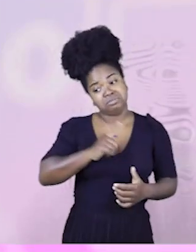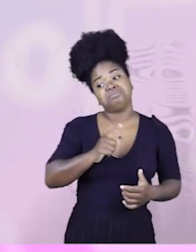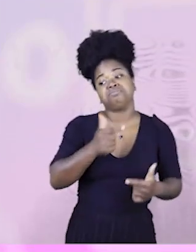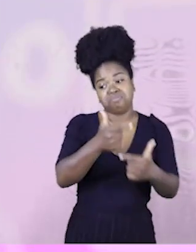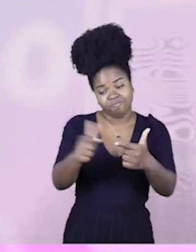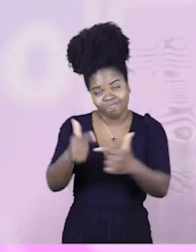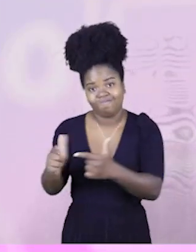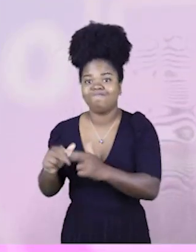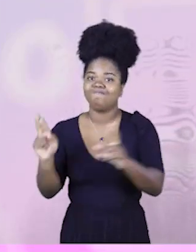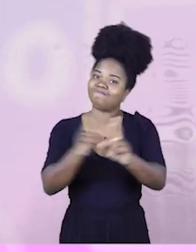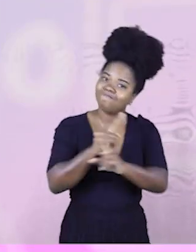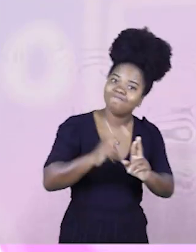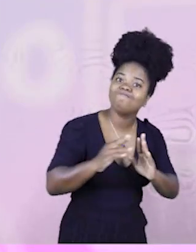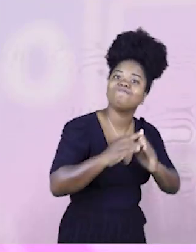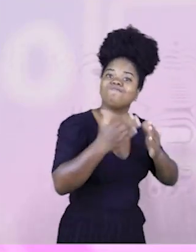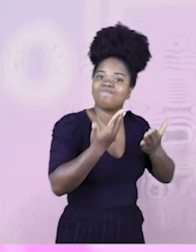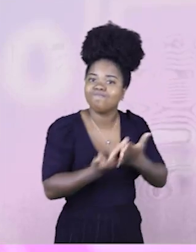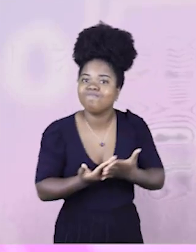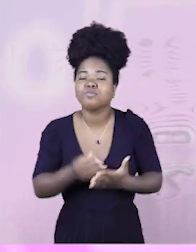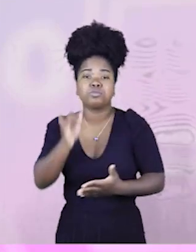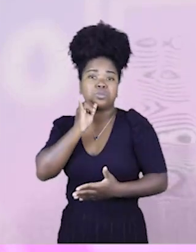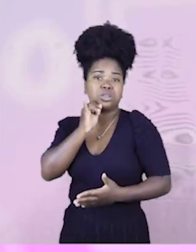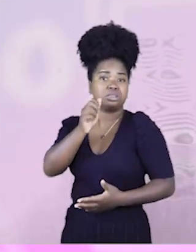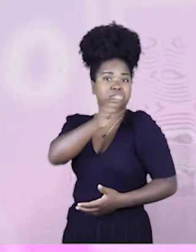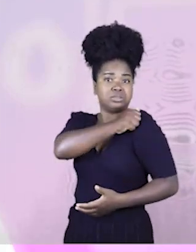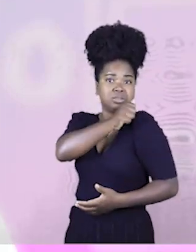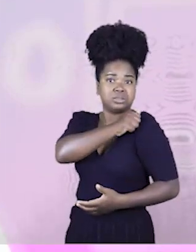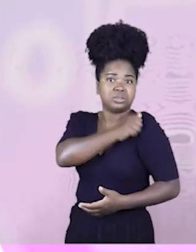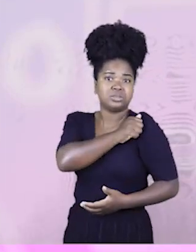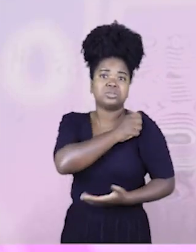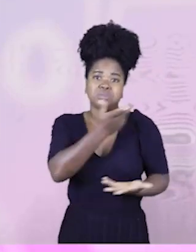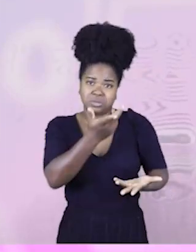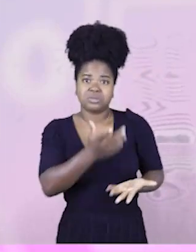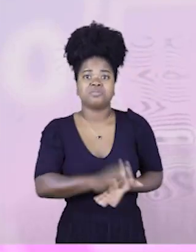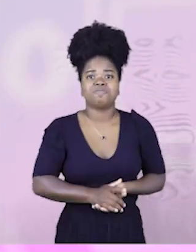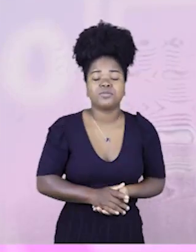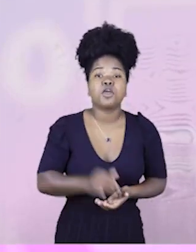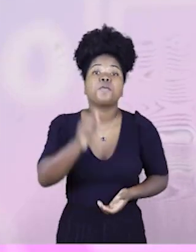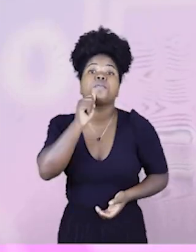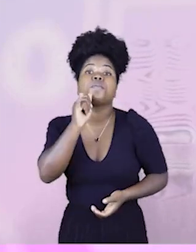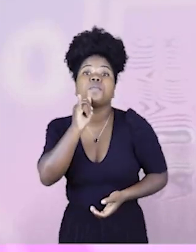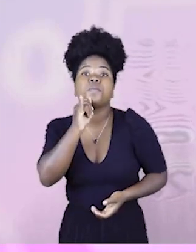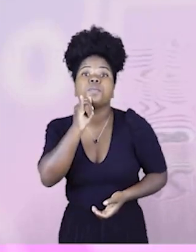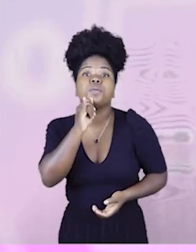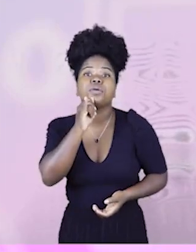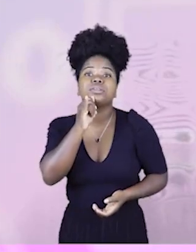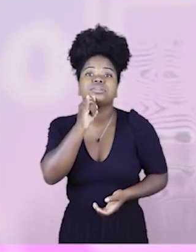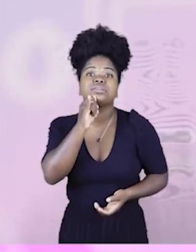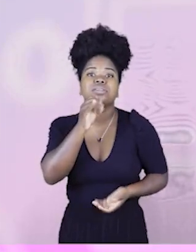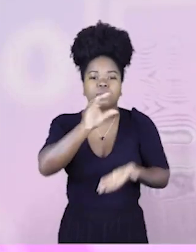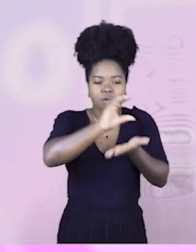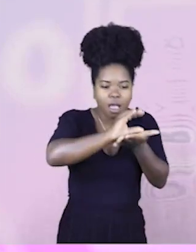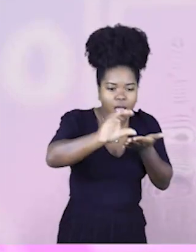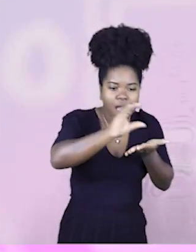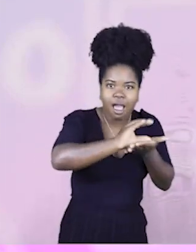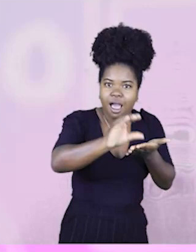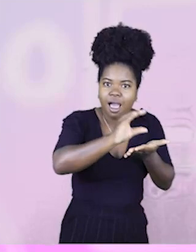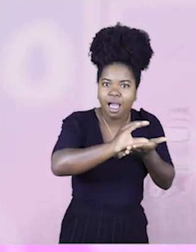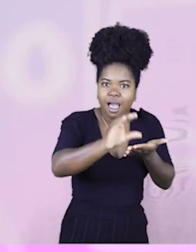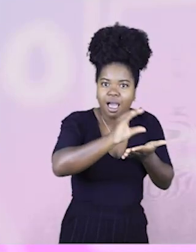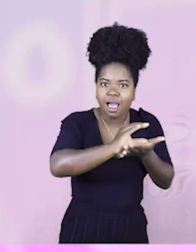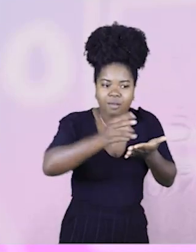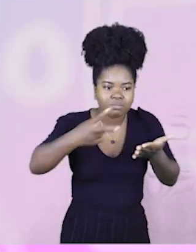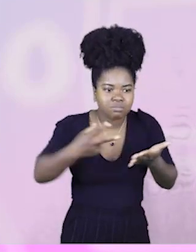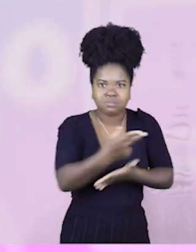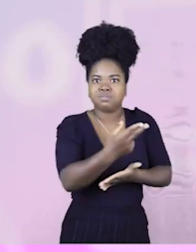problemas relacionados até mesmo às escolas. Por exemplo, alguns cortes de verbas que nós tivemos no Instituto Federal, por exemplo,